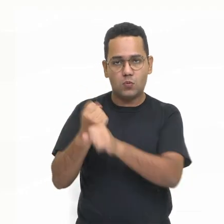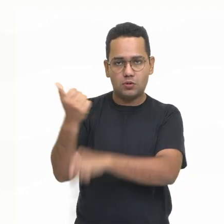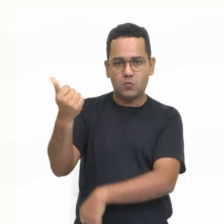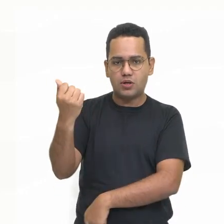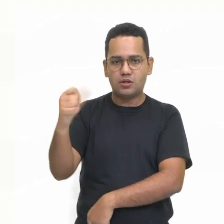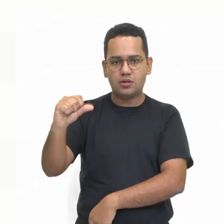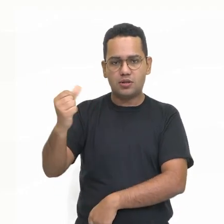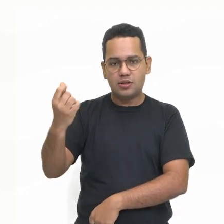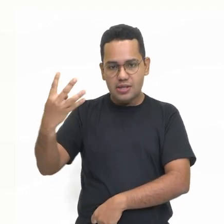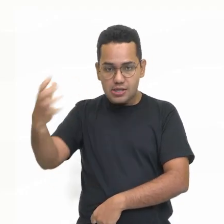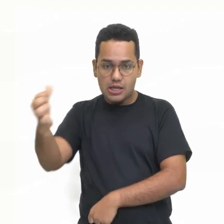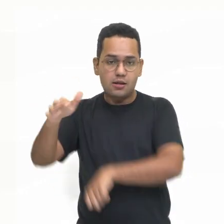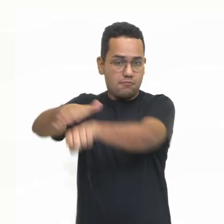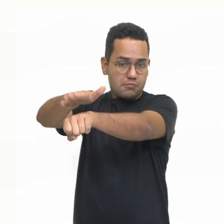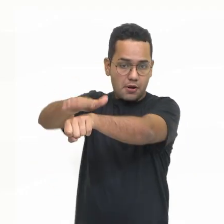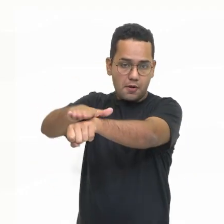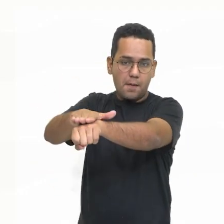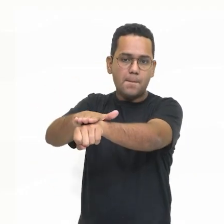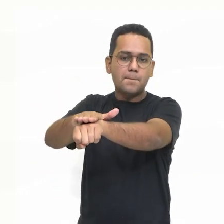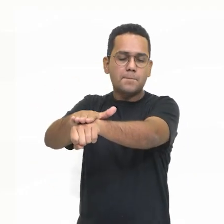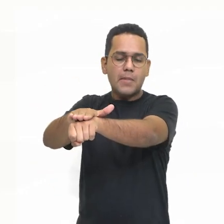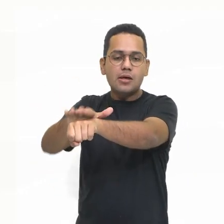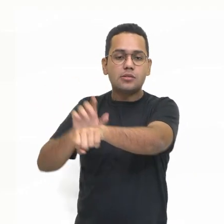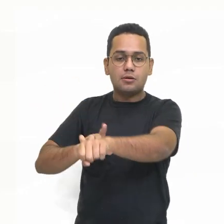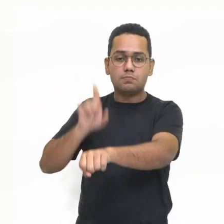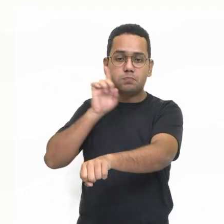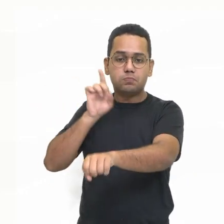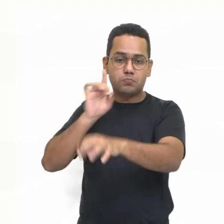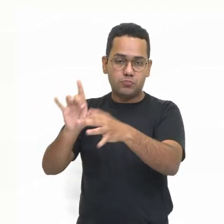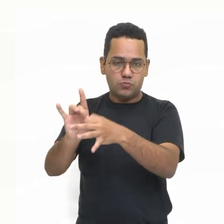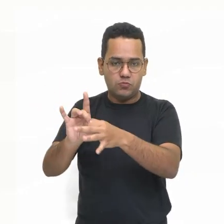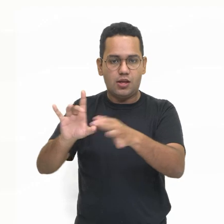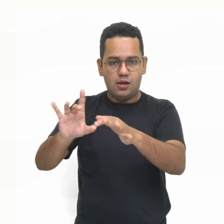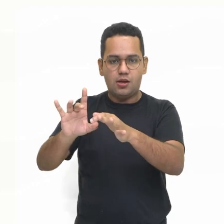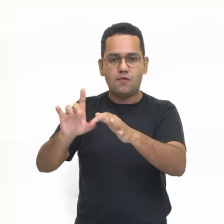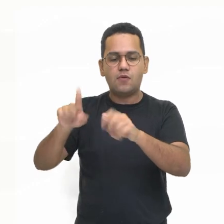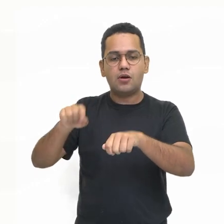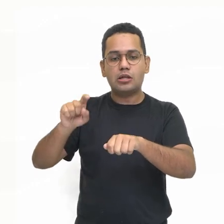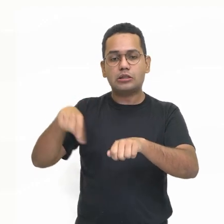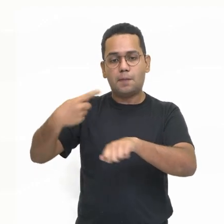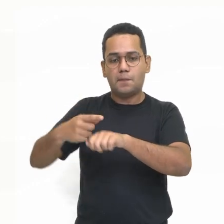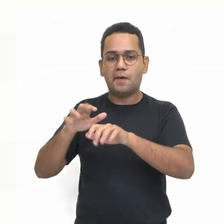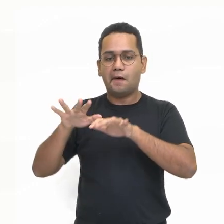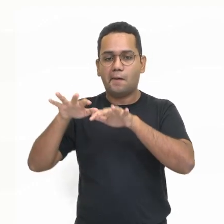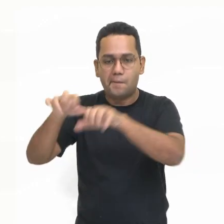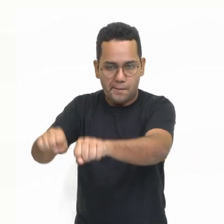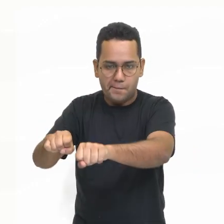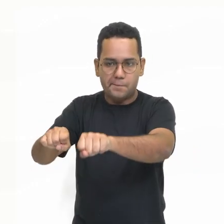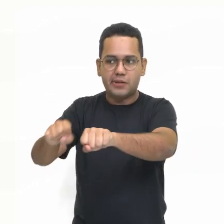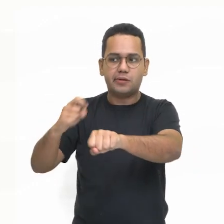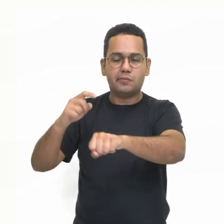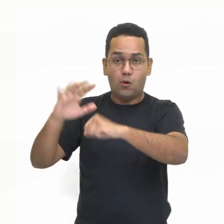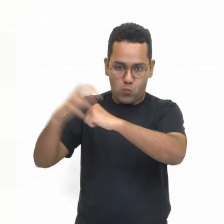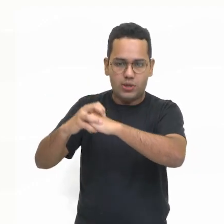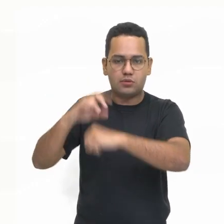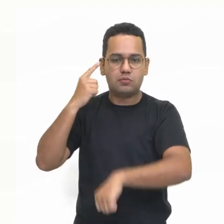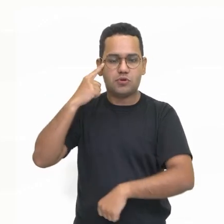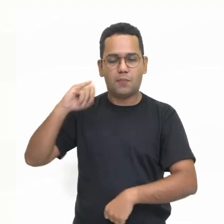1946, conquistaram a independência dos Estados Unidos após a ocupação japonesa durante a Segunda Guerra